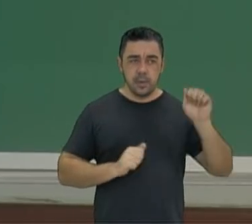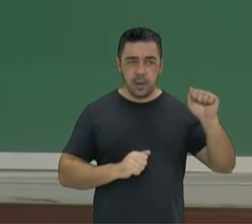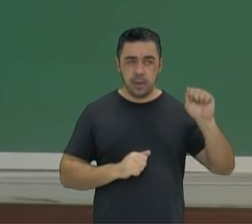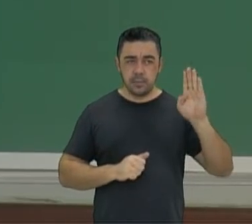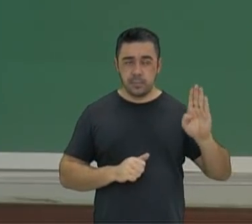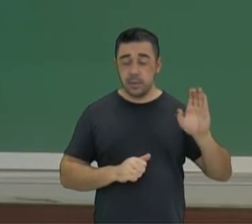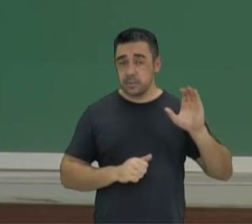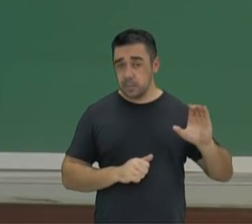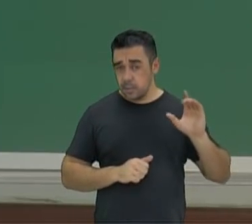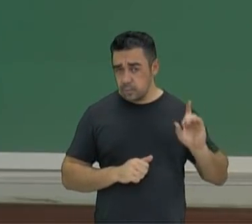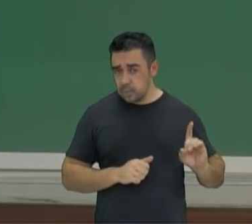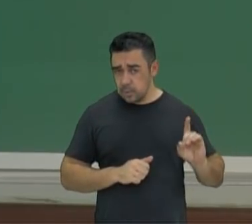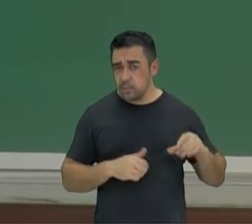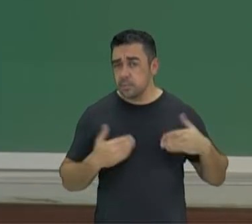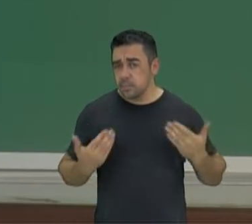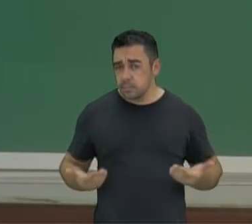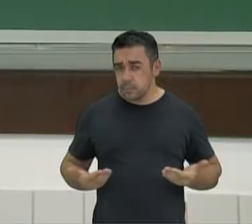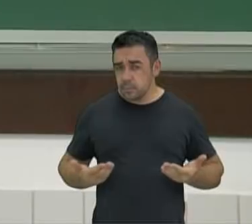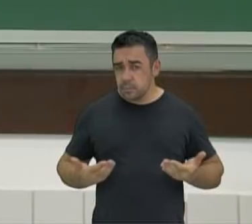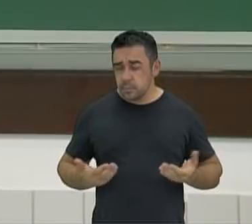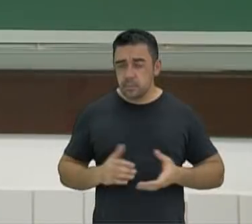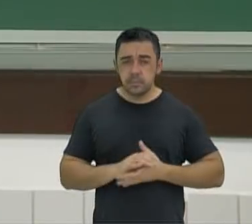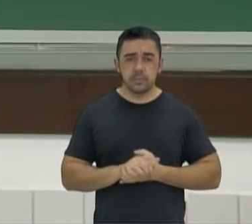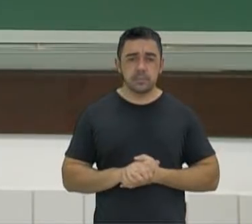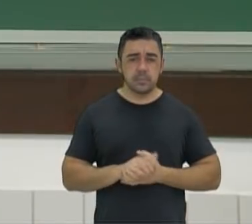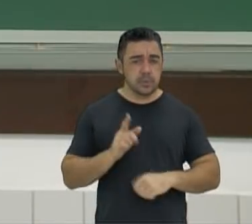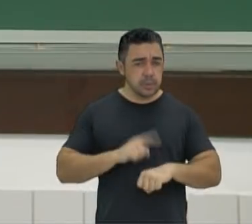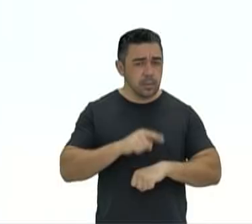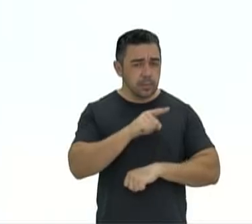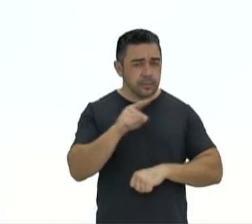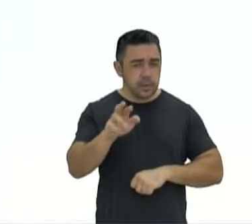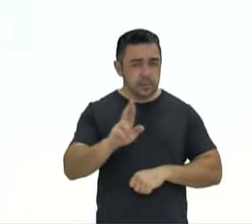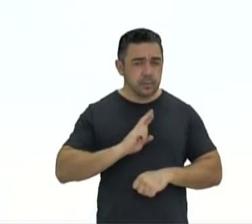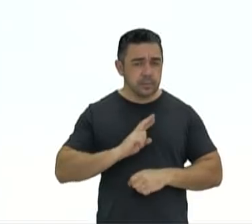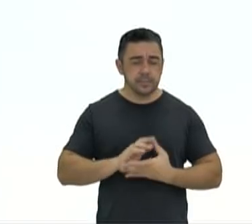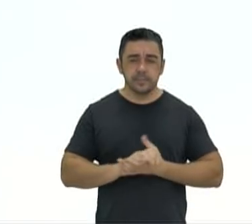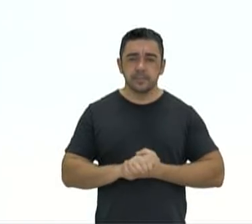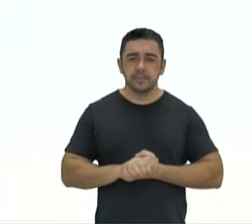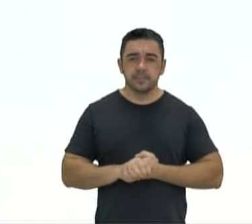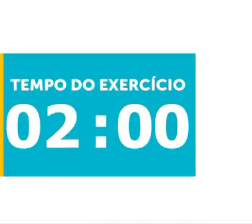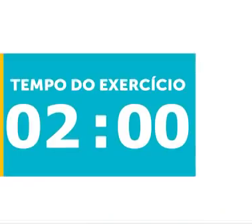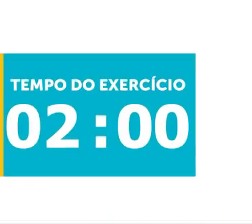retângulo, triângulo ou paralelepípedo? Tempo para vocês.